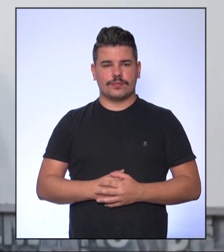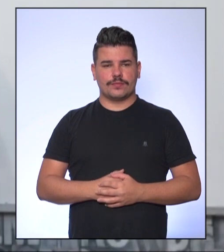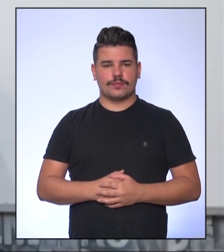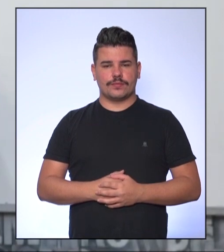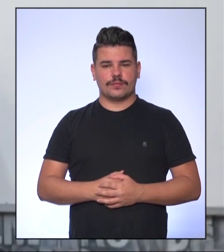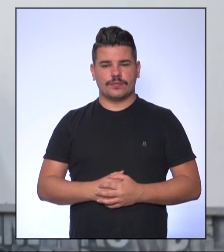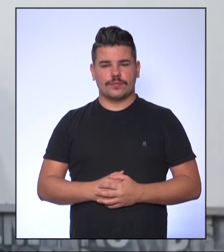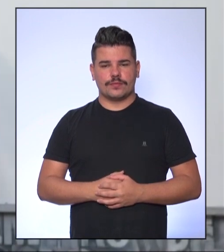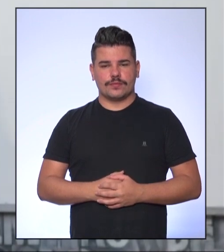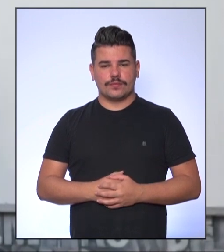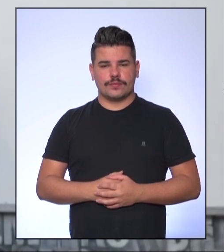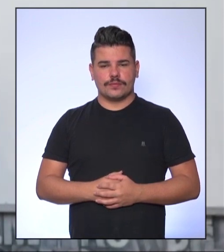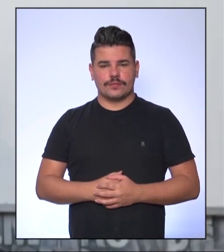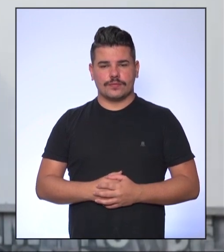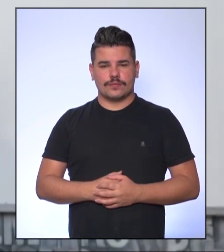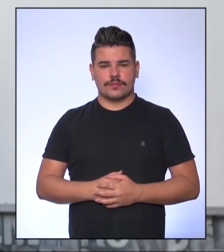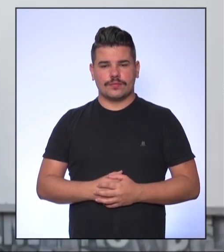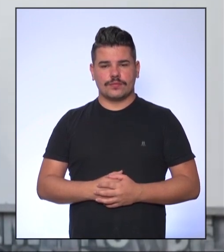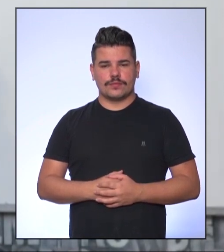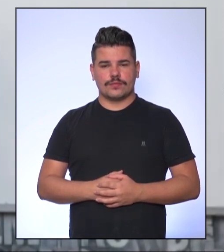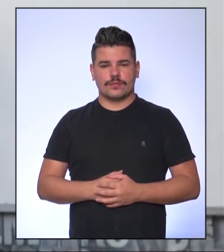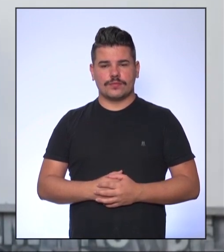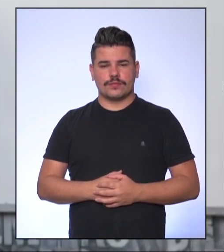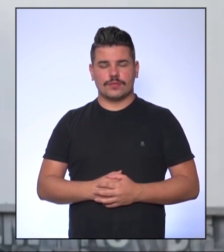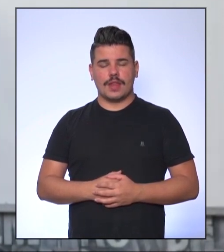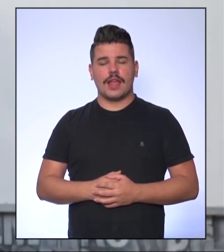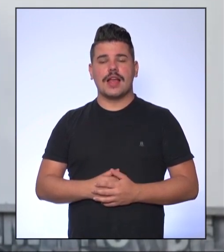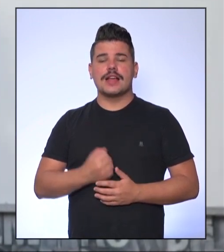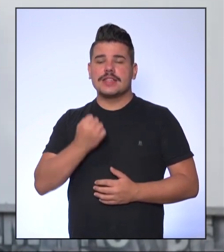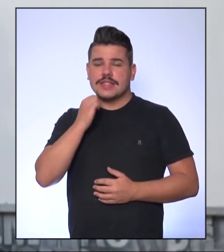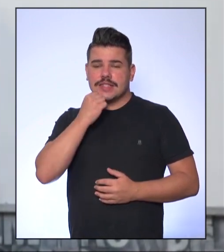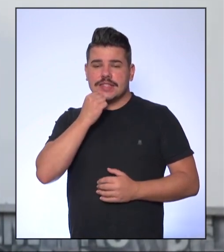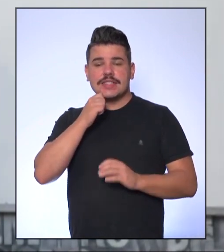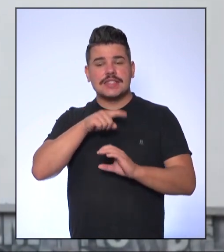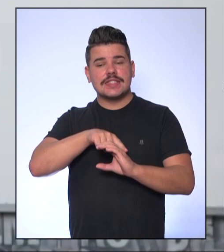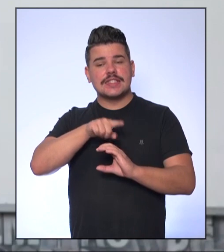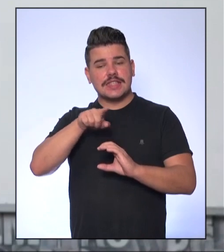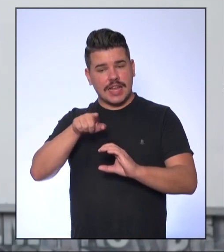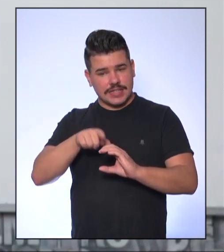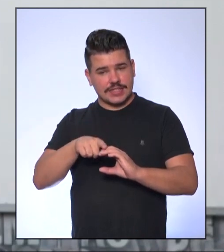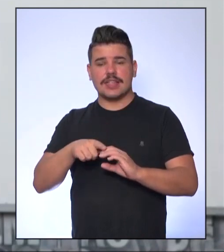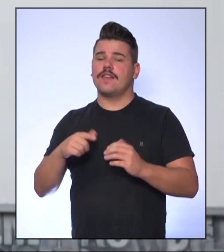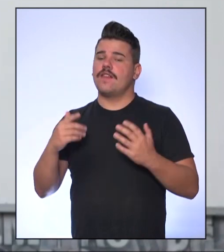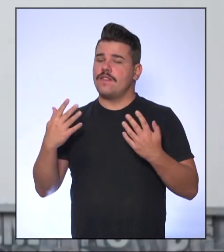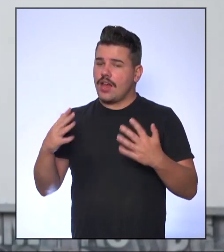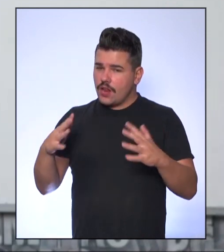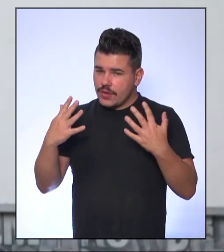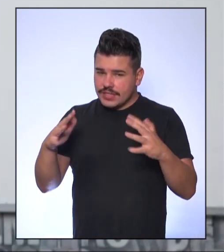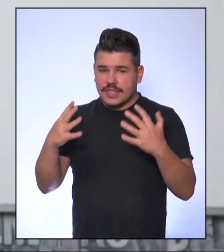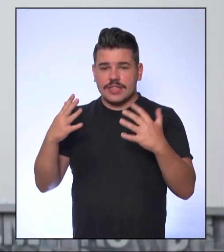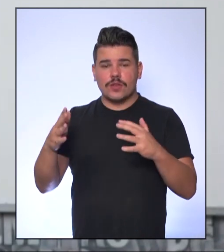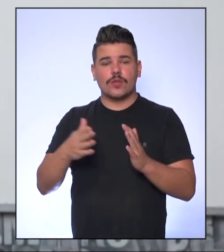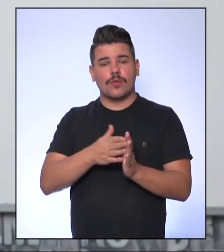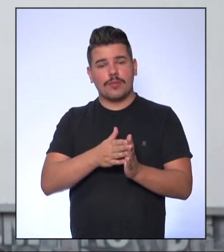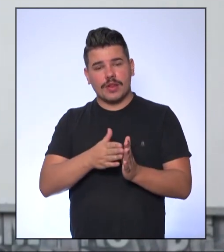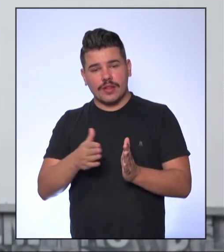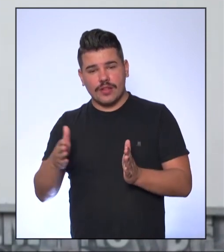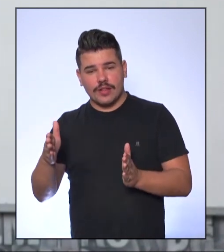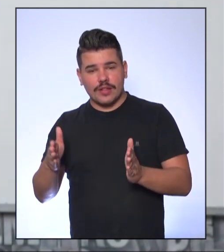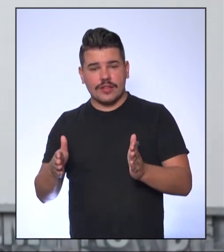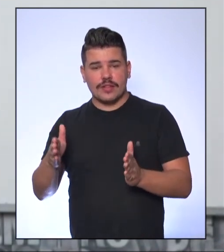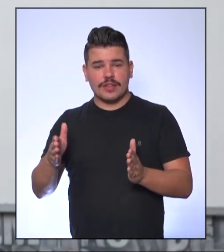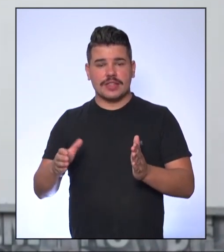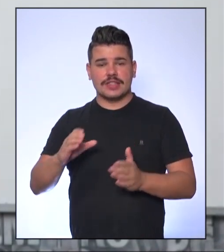da ciência. Então, a ciência no cientificismo torna-se elemento